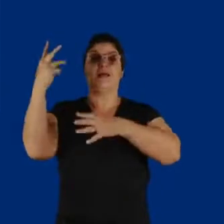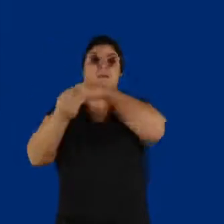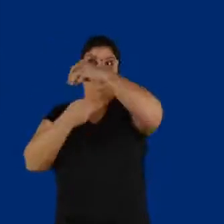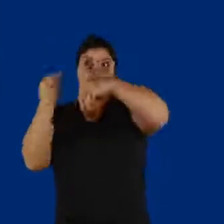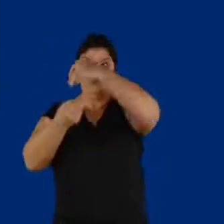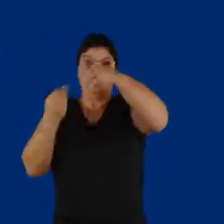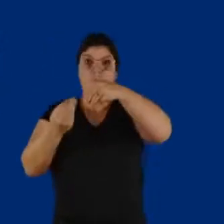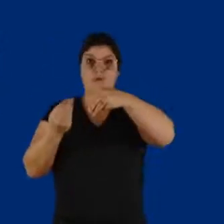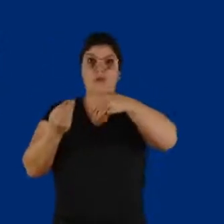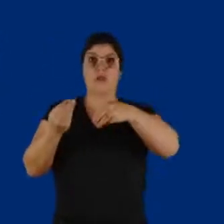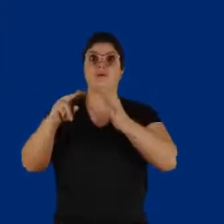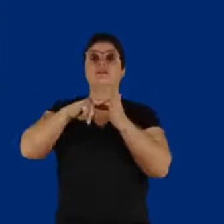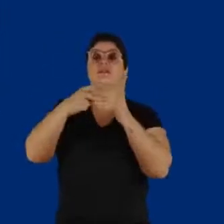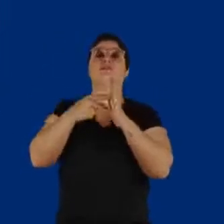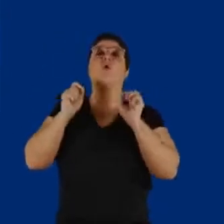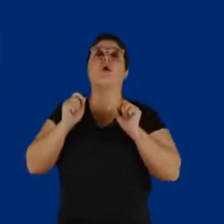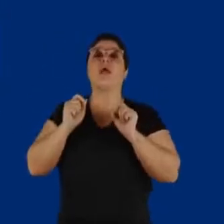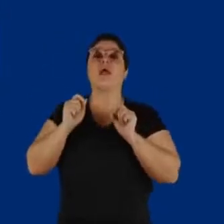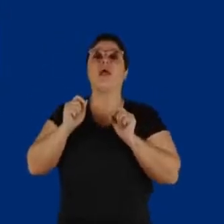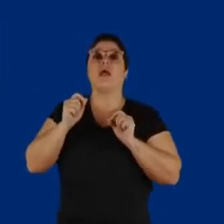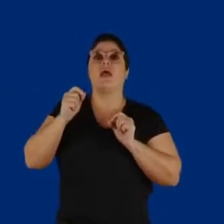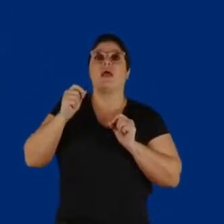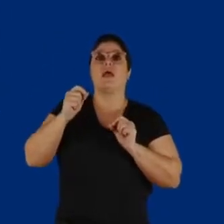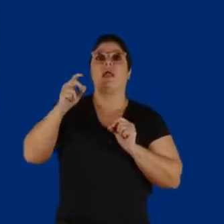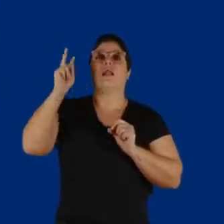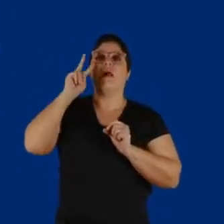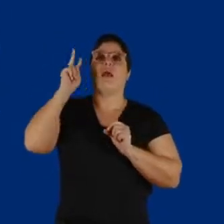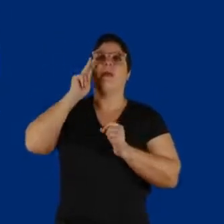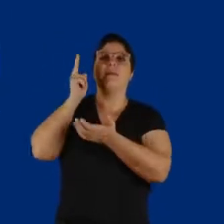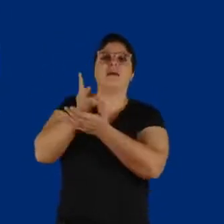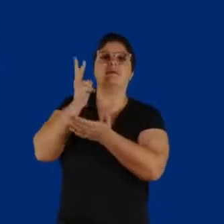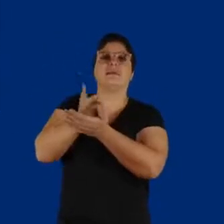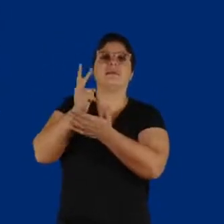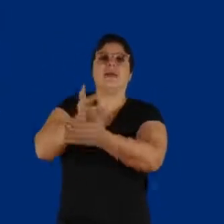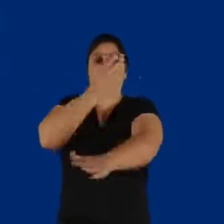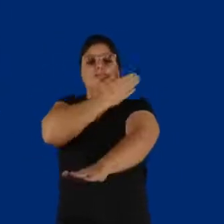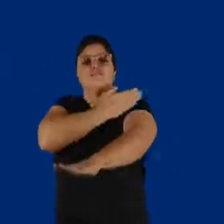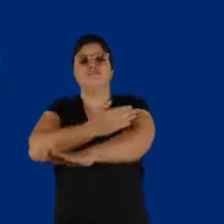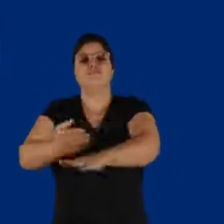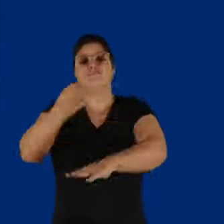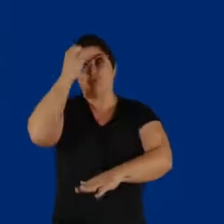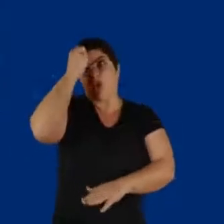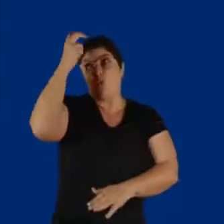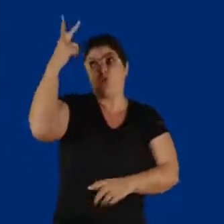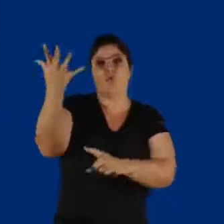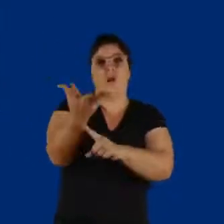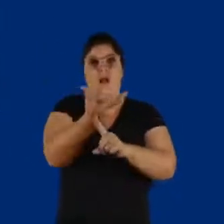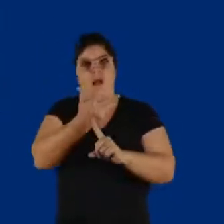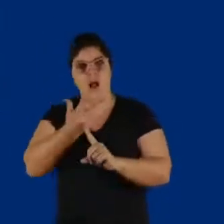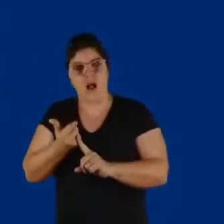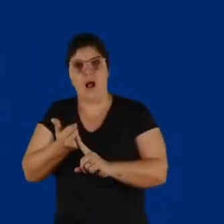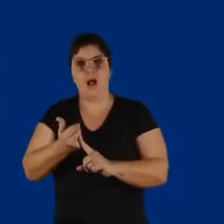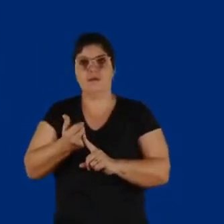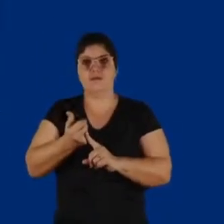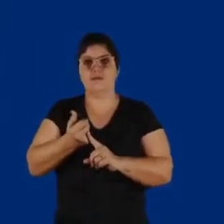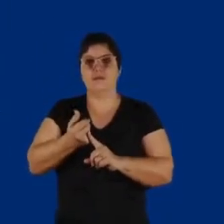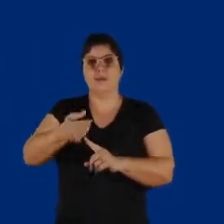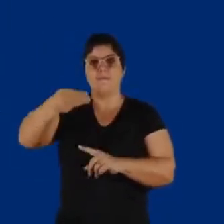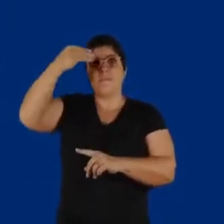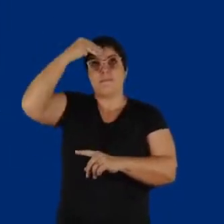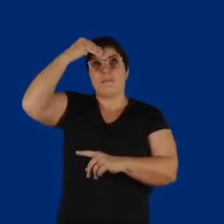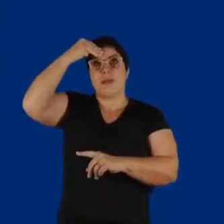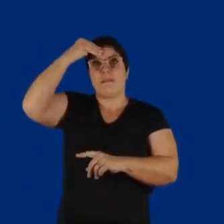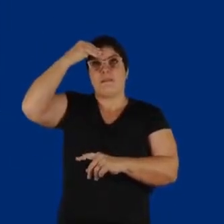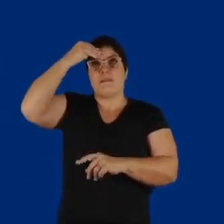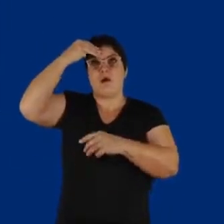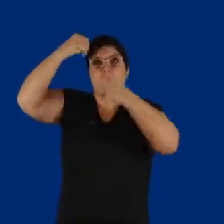quem é que fixa a memória? São os rituais culturais. São as artes e as culturas que fixam as nossas memórias. Se a